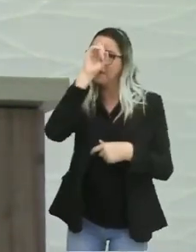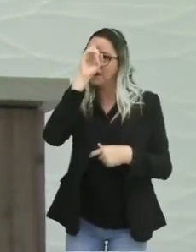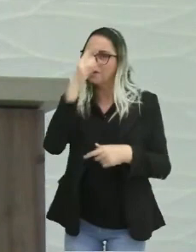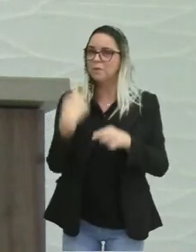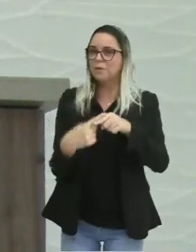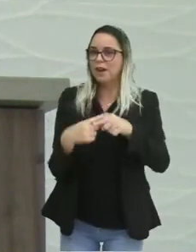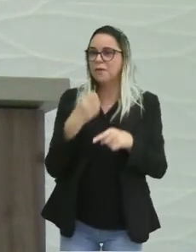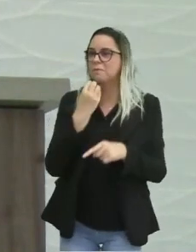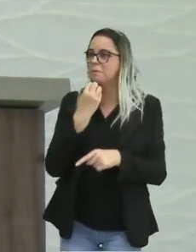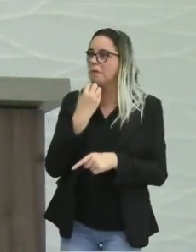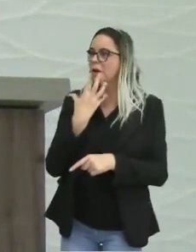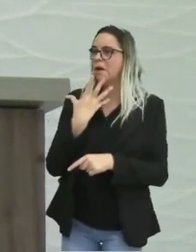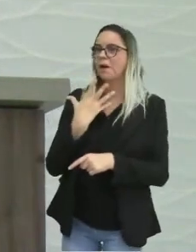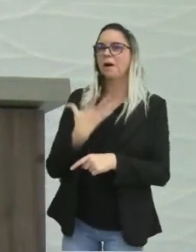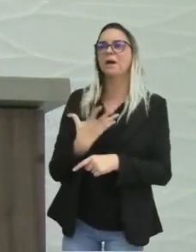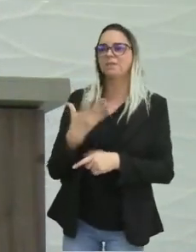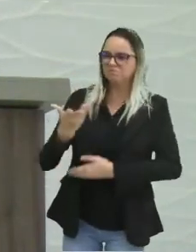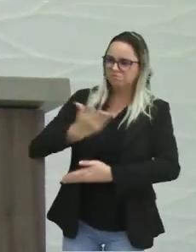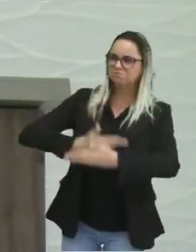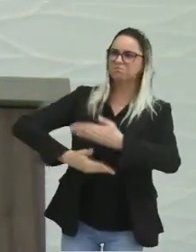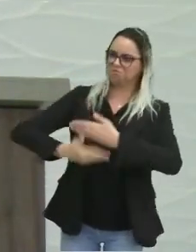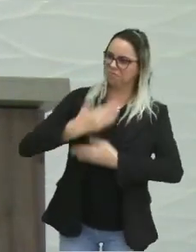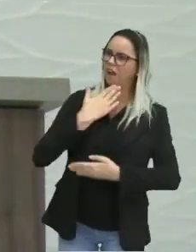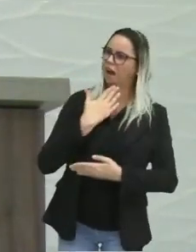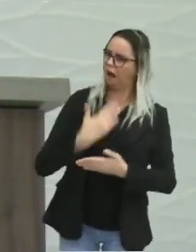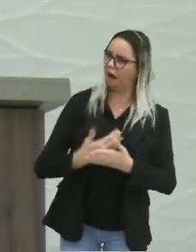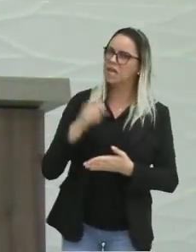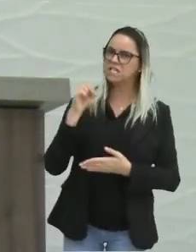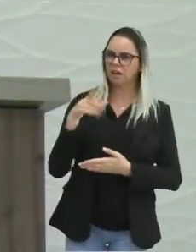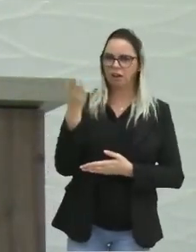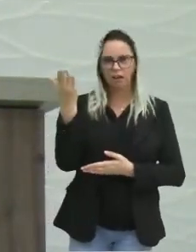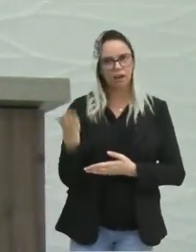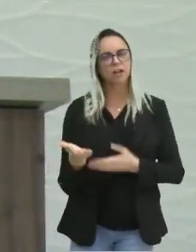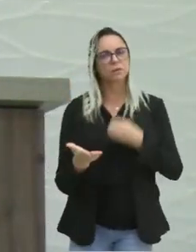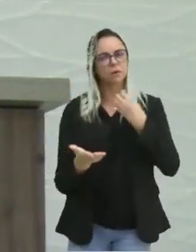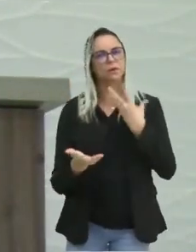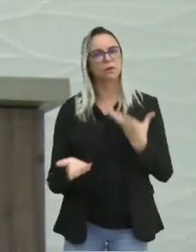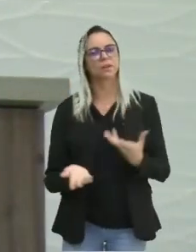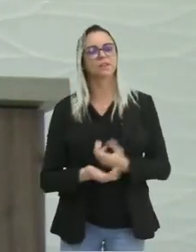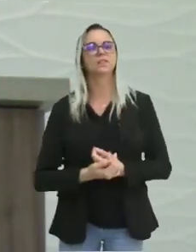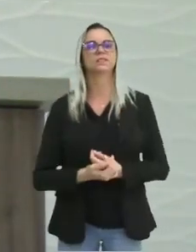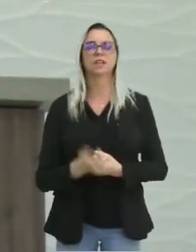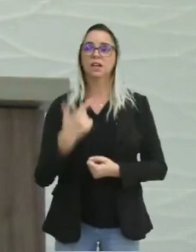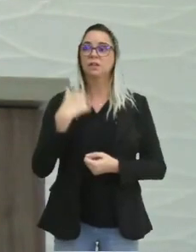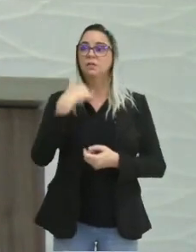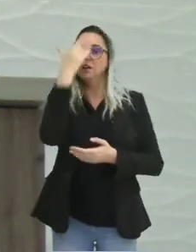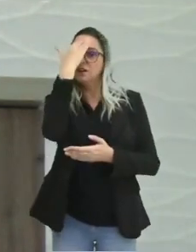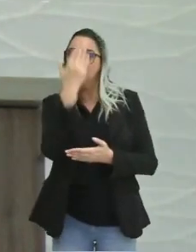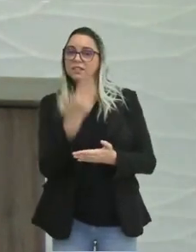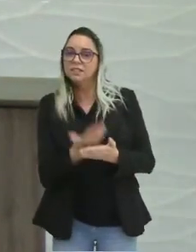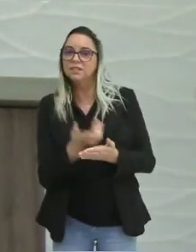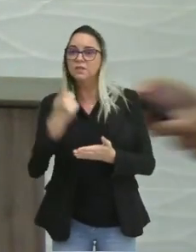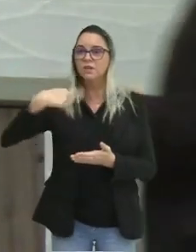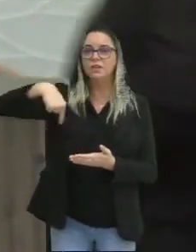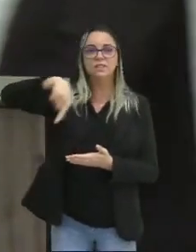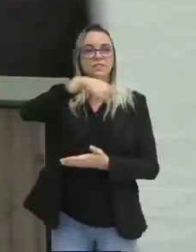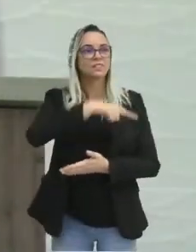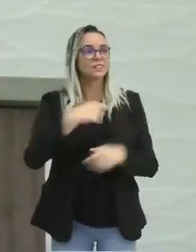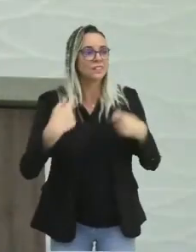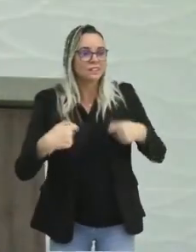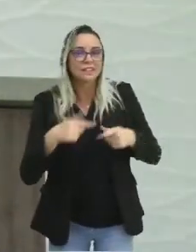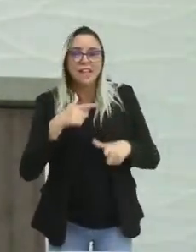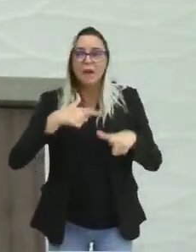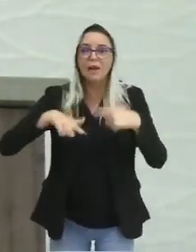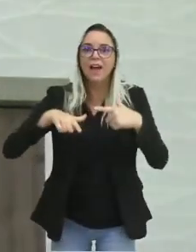pessoas. Não só a população, como assim também os vereadores. Eu acredito que a gente tem que trabalhar para o